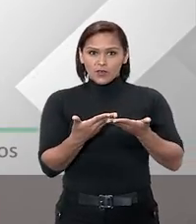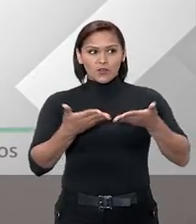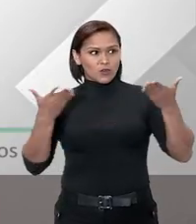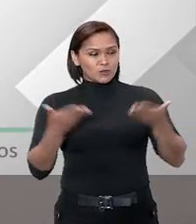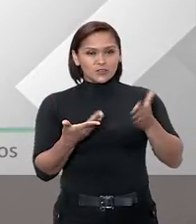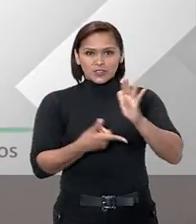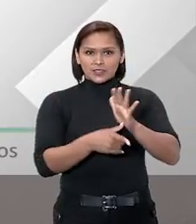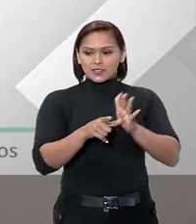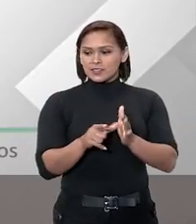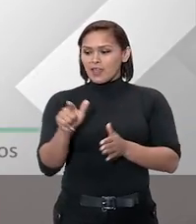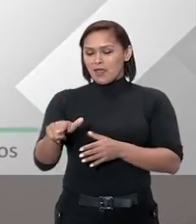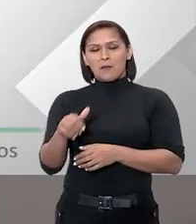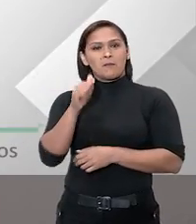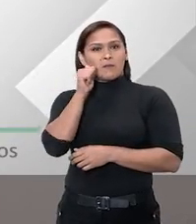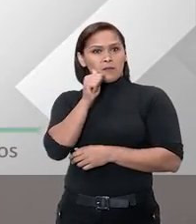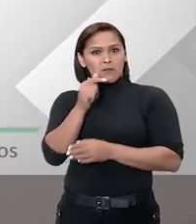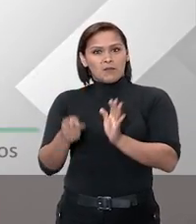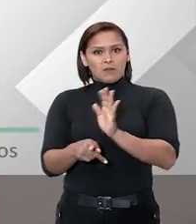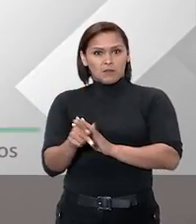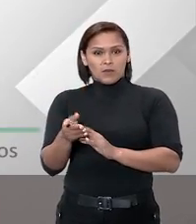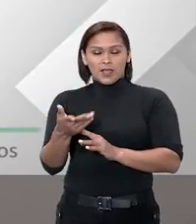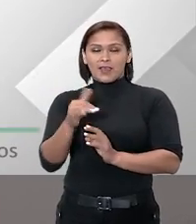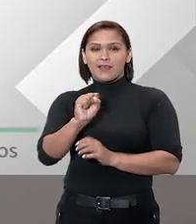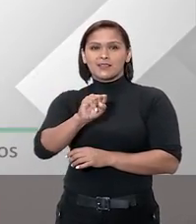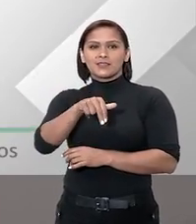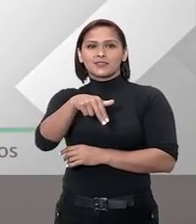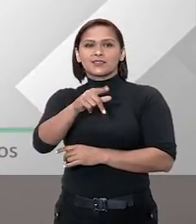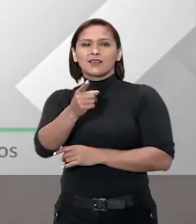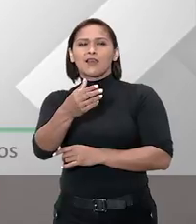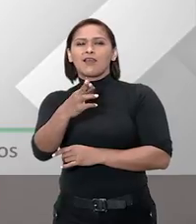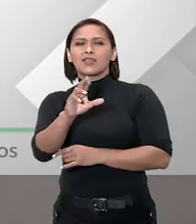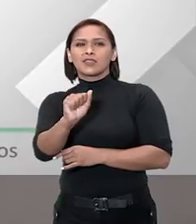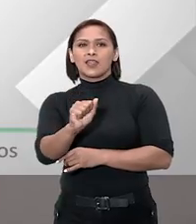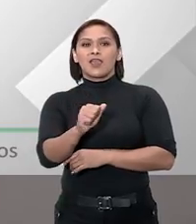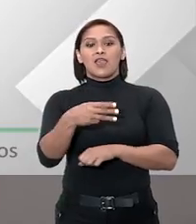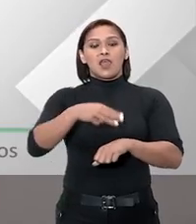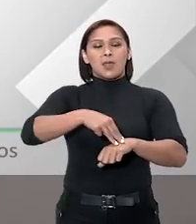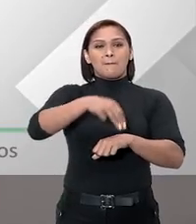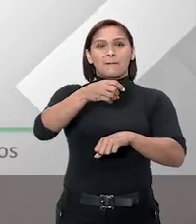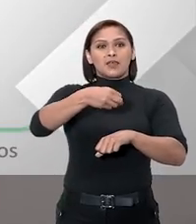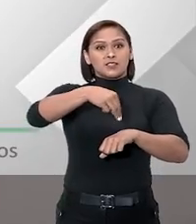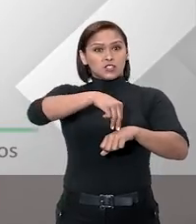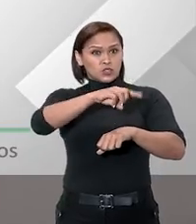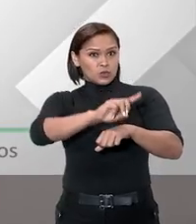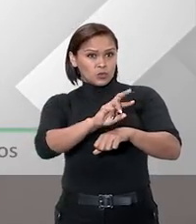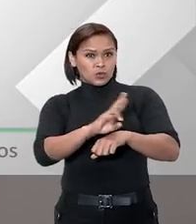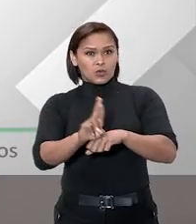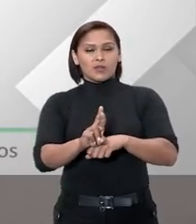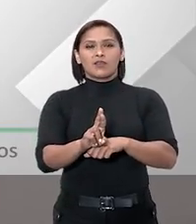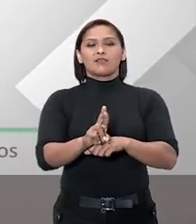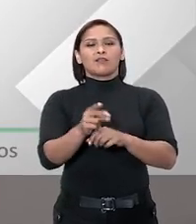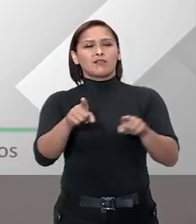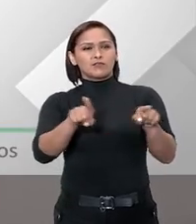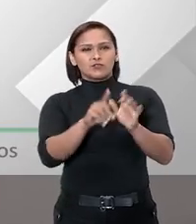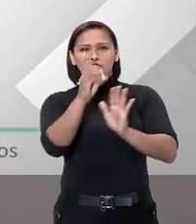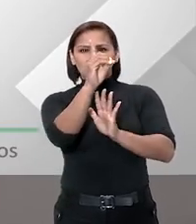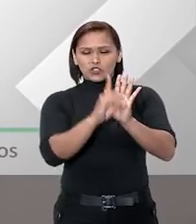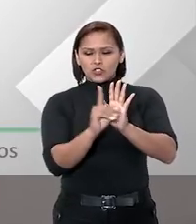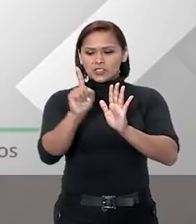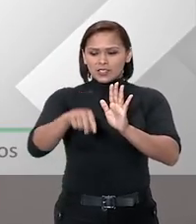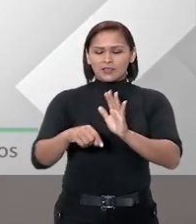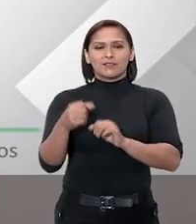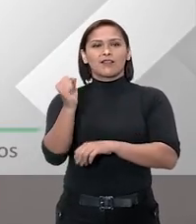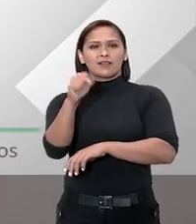como já antecipado pelo doutor Flávio, é Sandra Muriel Zanetti, que é mestre doutoranda em Direito pela Universidade Federal de